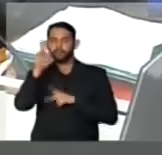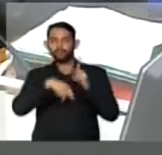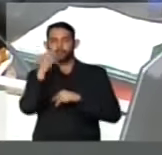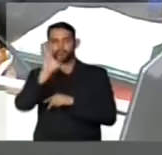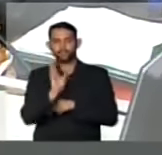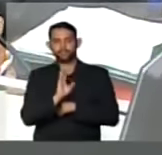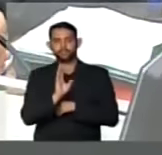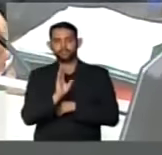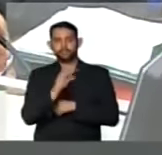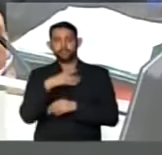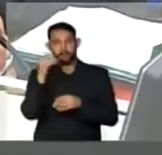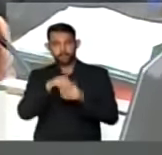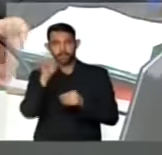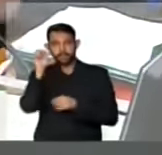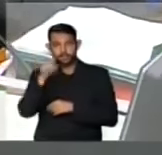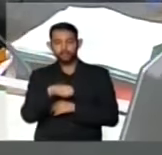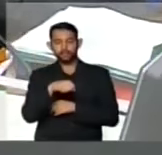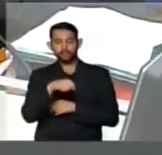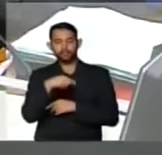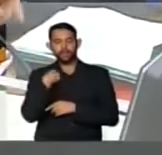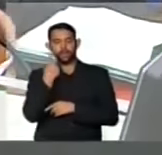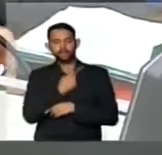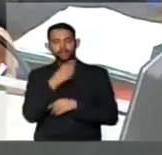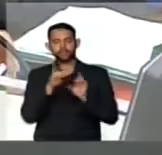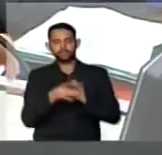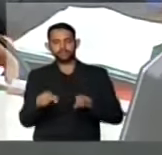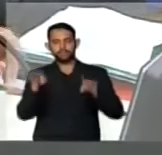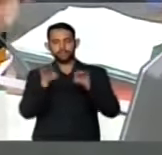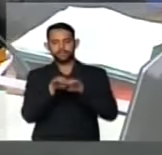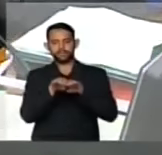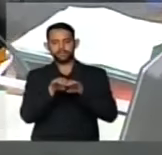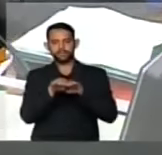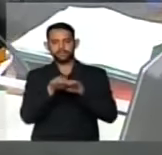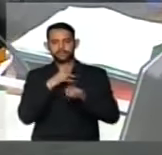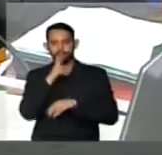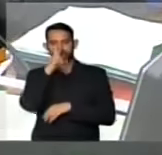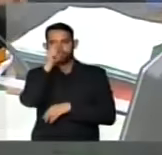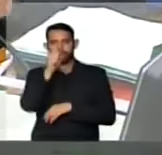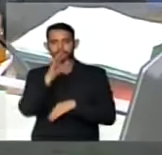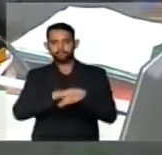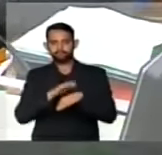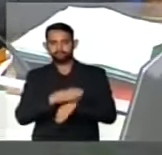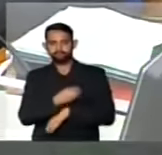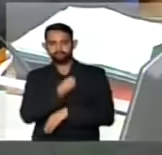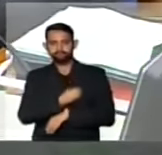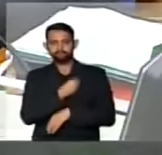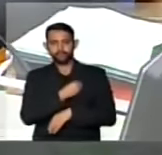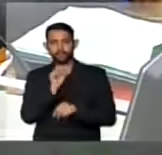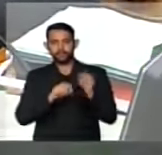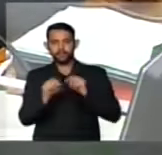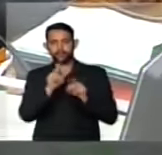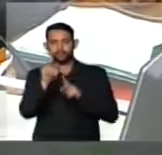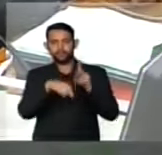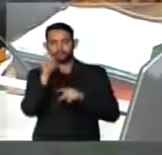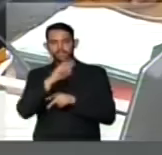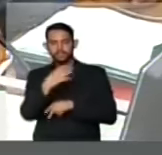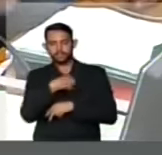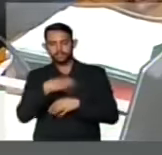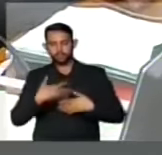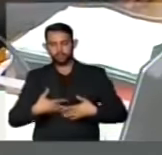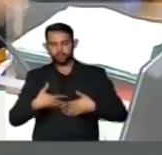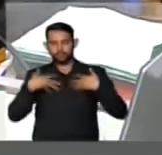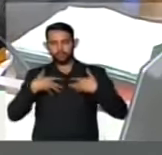brasileiros. Irá votar, sim, para que a nossa democracia se fortaleça ainda mais e para que os brasileiros sintam